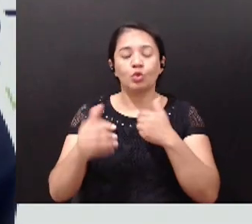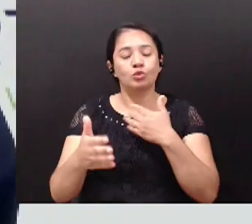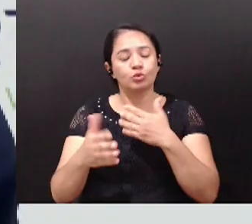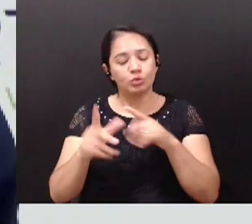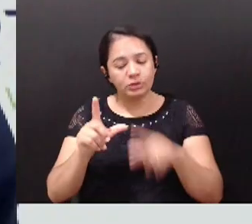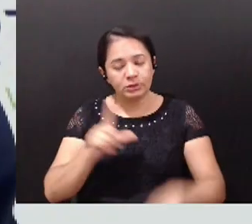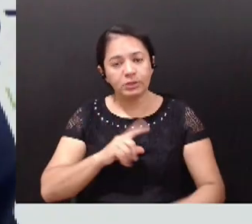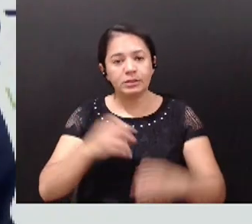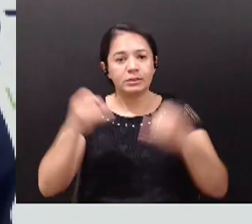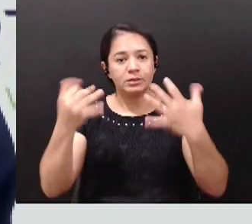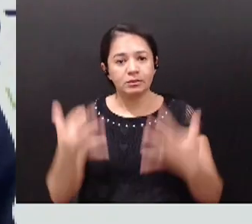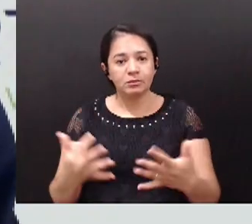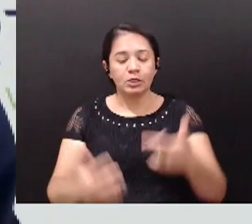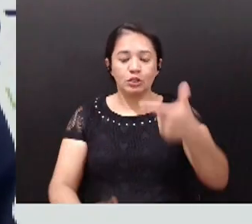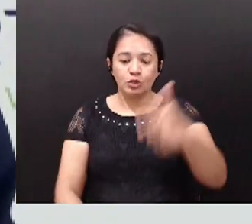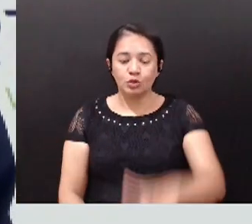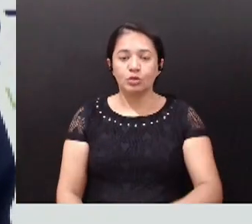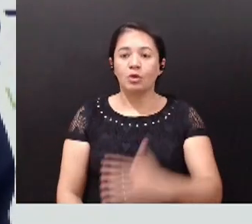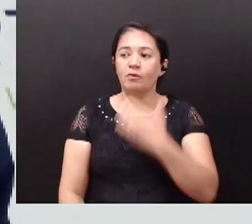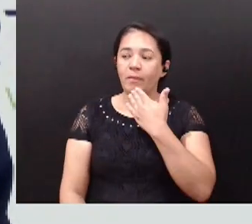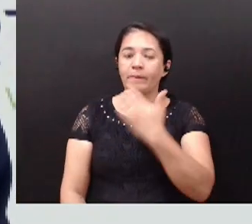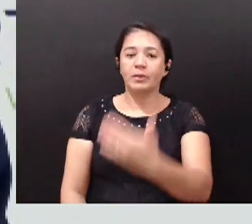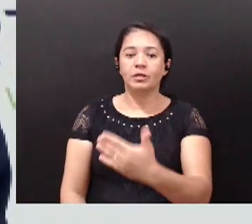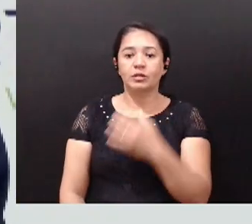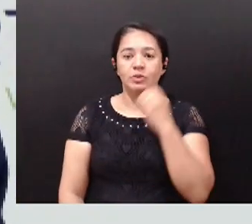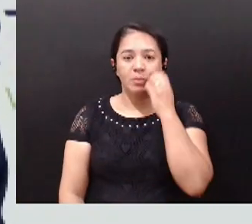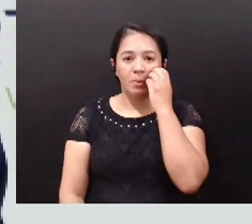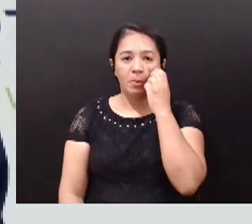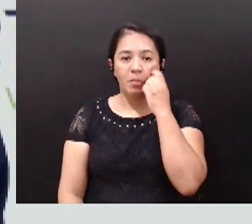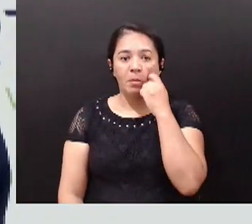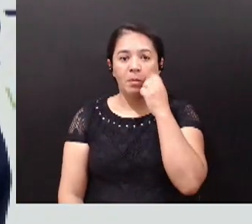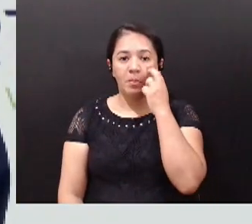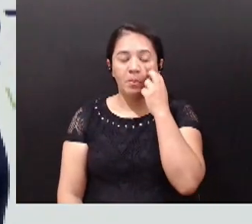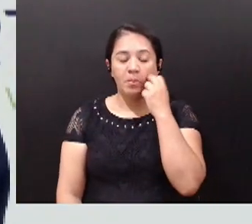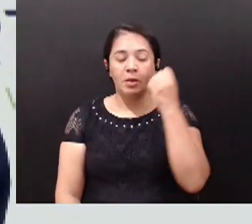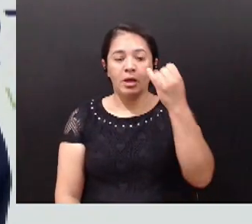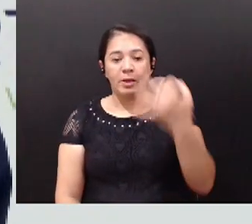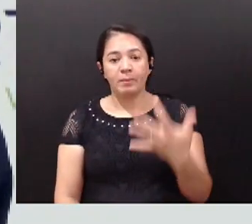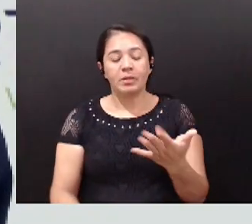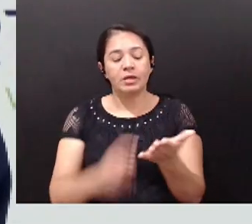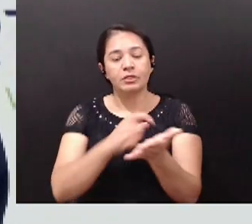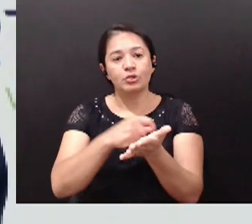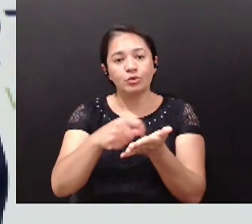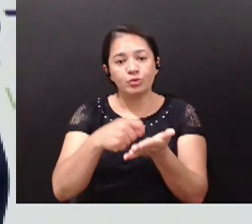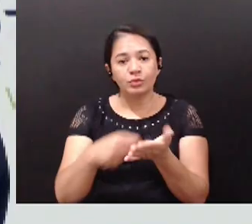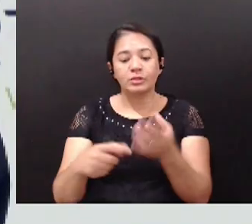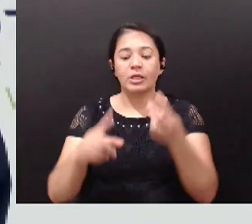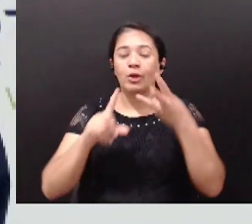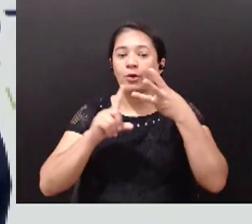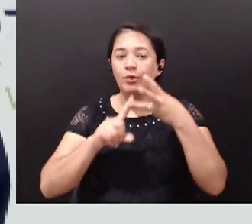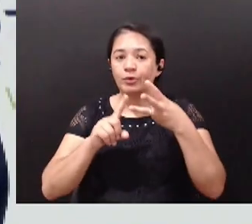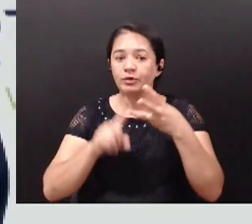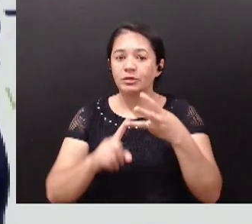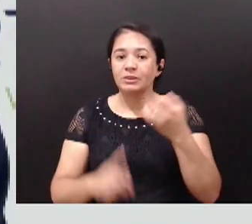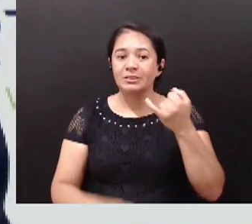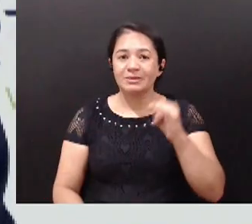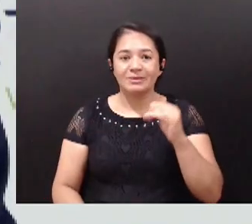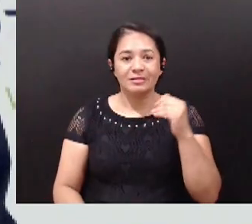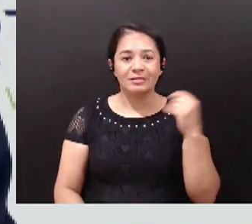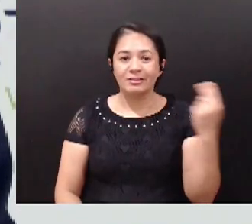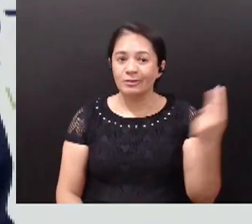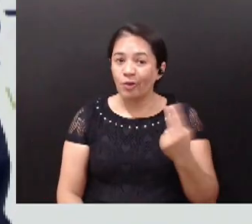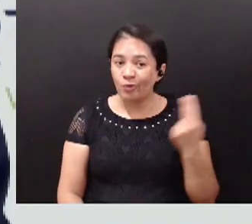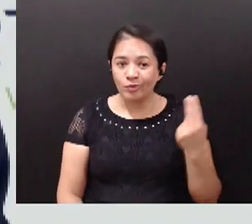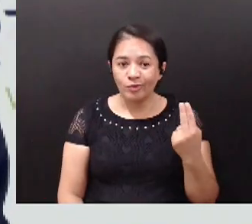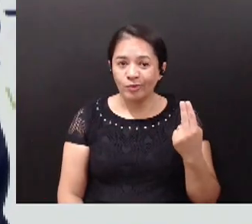de novo, solicitar a justificativa por escrito. Terceiro passo, se nada disso resolveu,